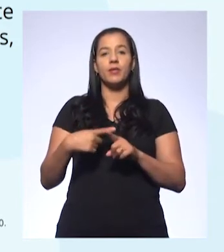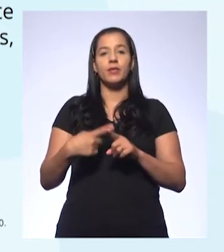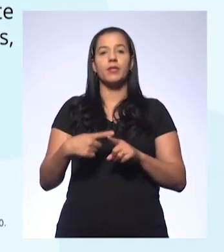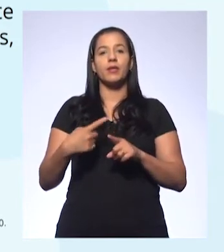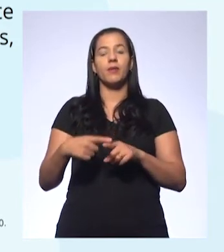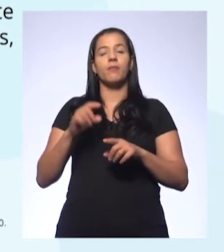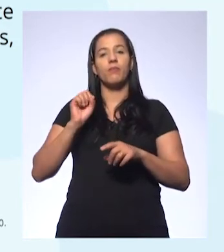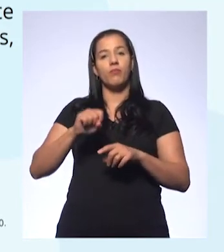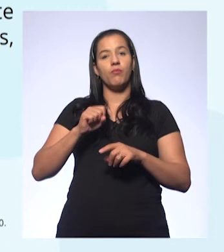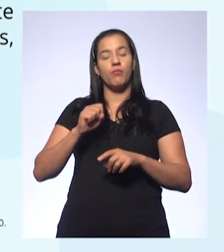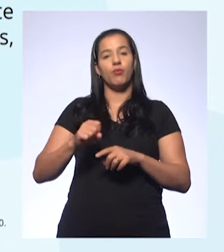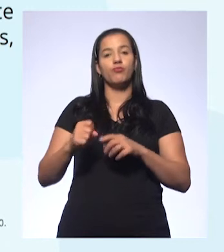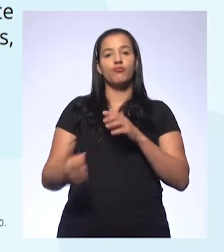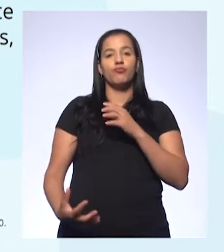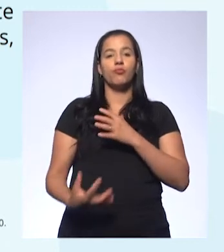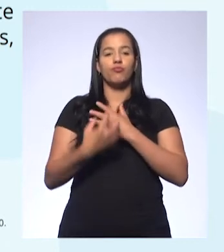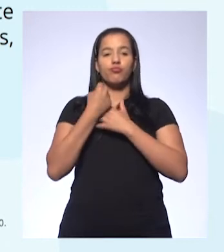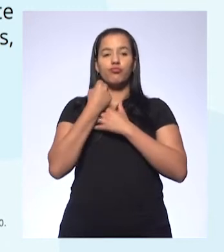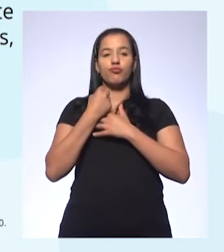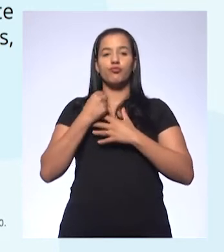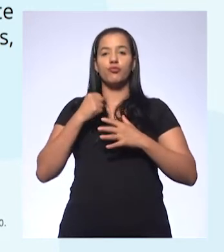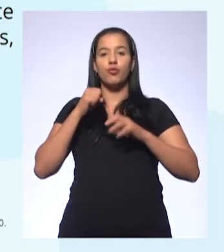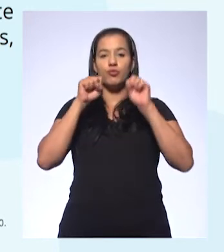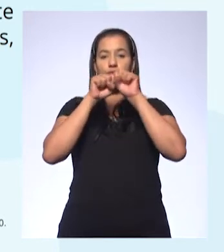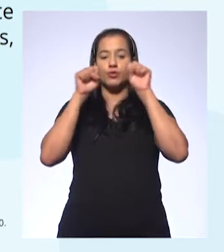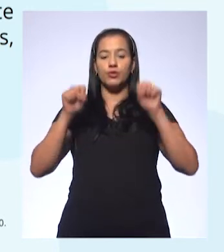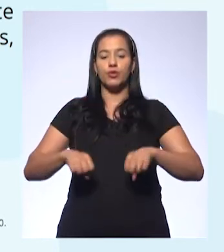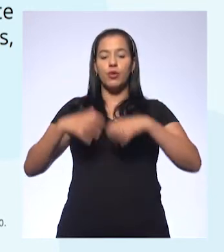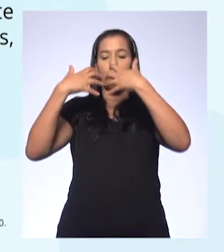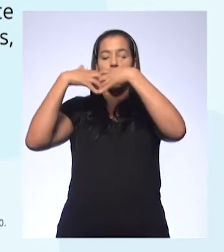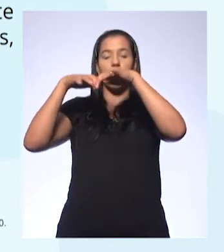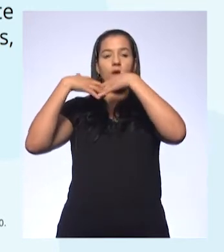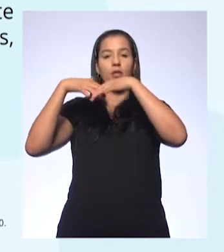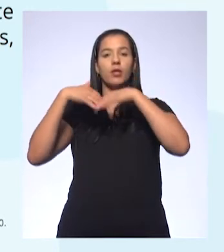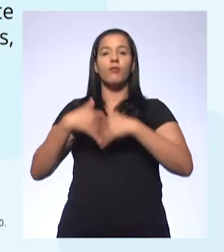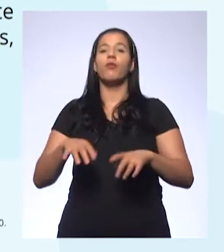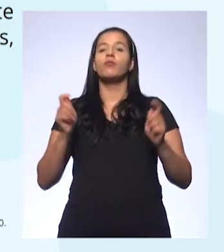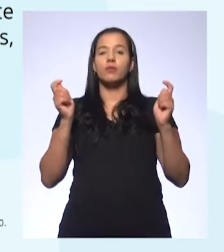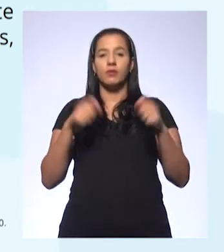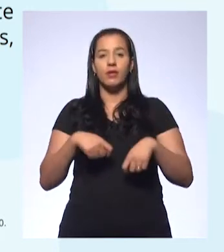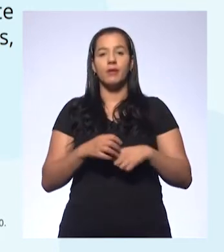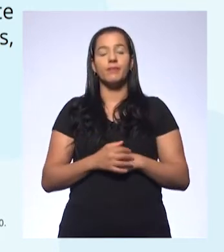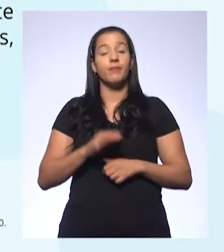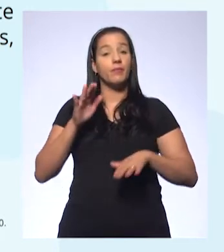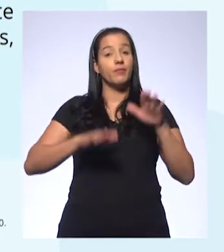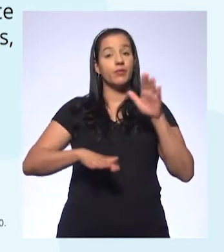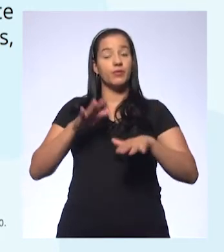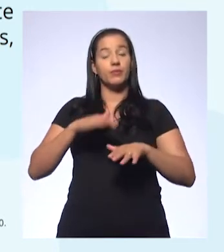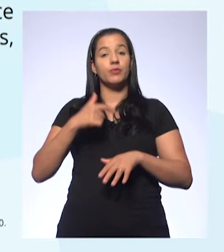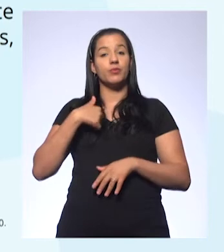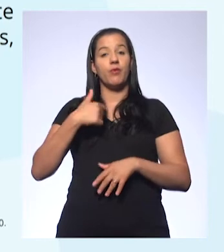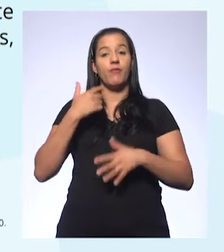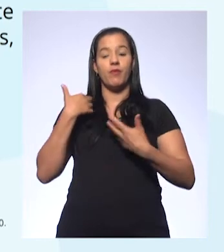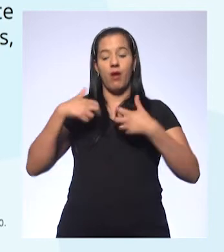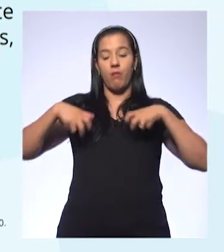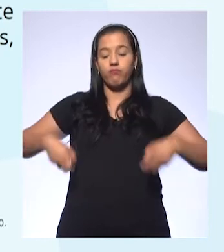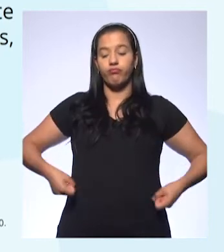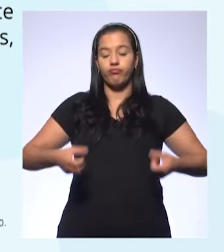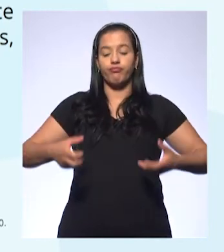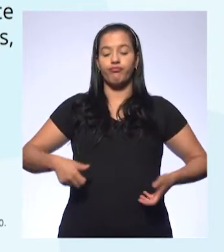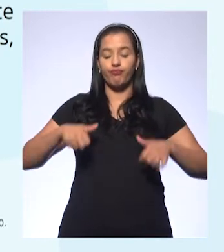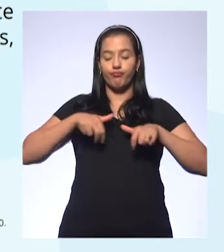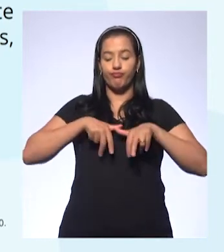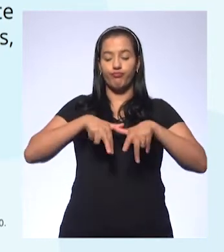nervoso central. Tá? A pessoa pode ficar cega, ficar surda, ficar cega e paralítica e morrer. Pode passar para o filho